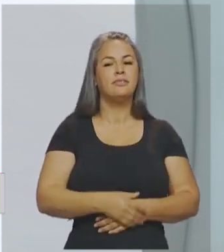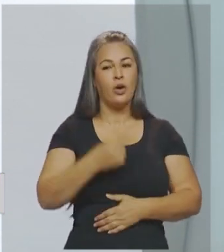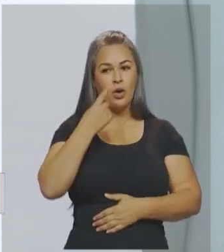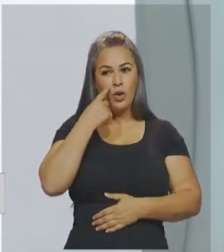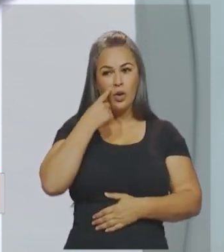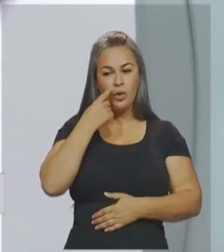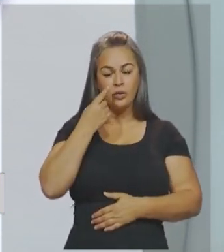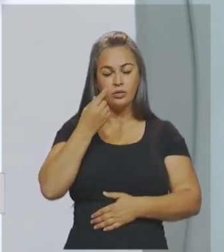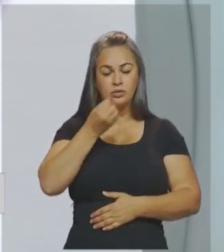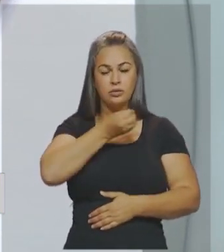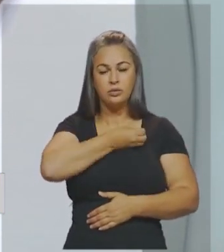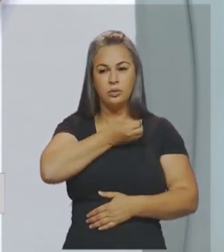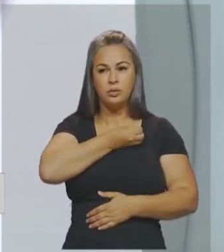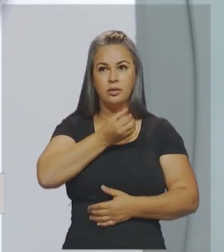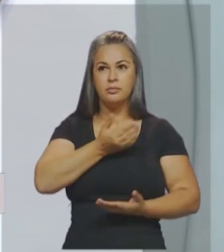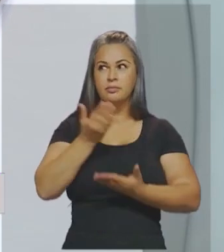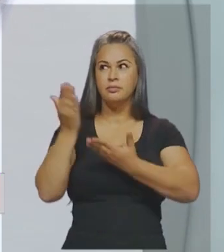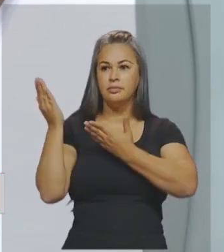10.